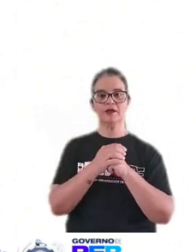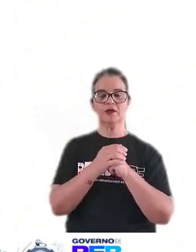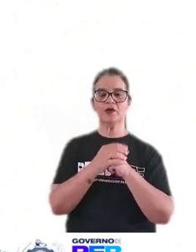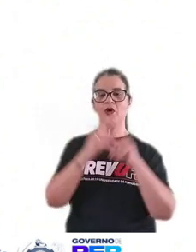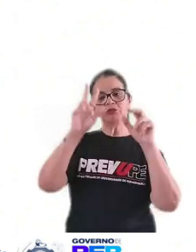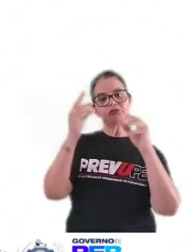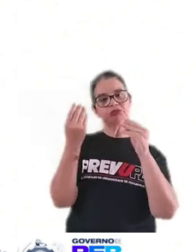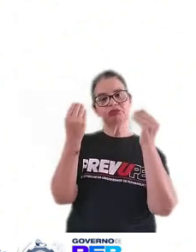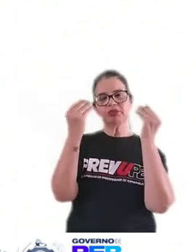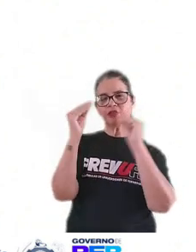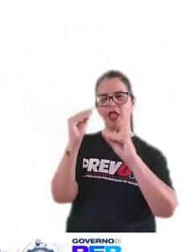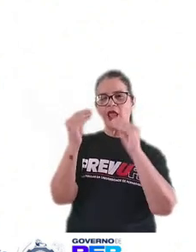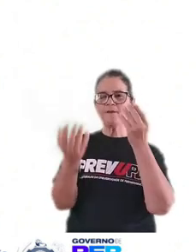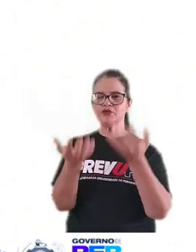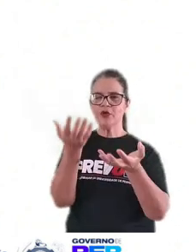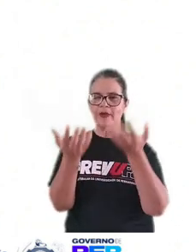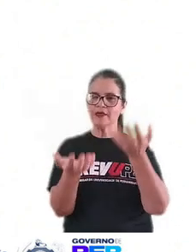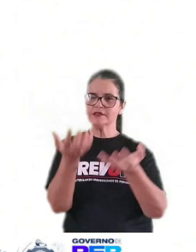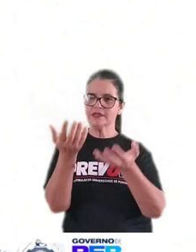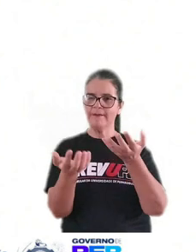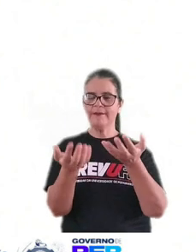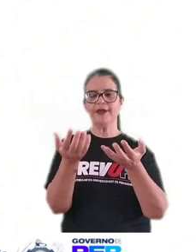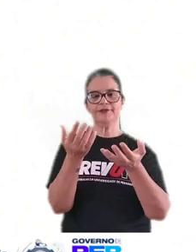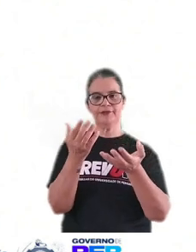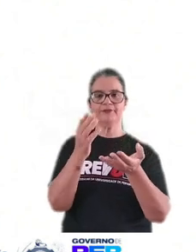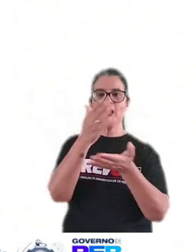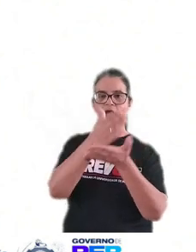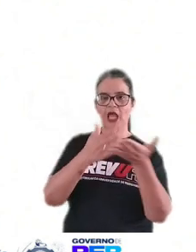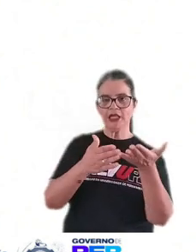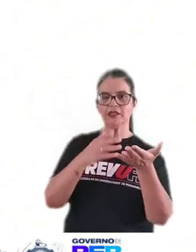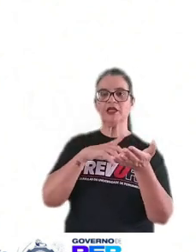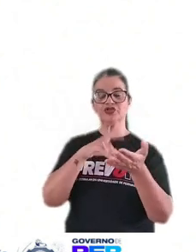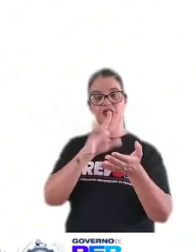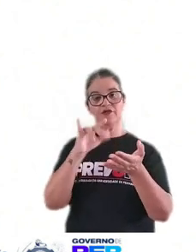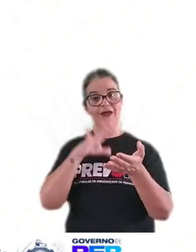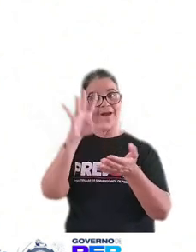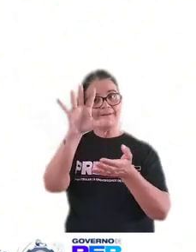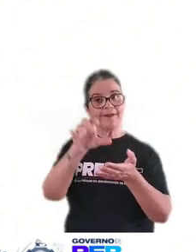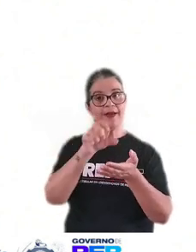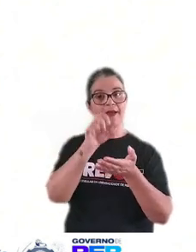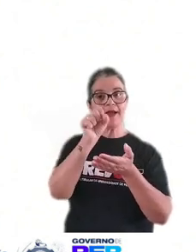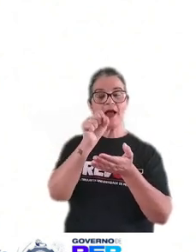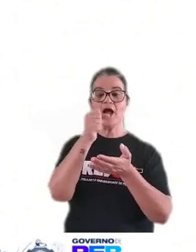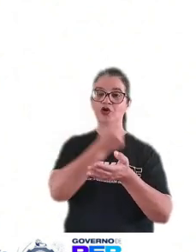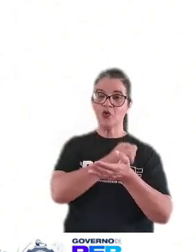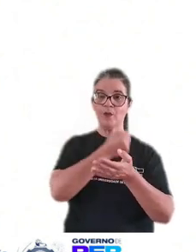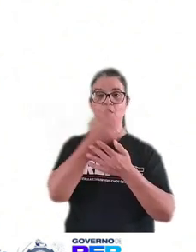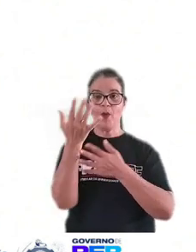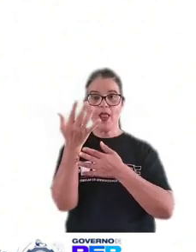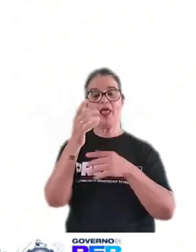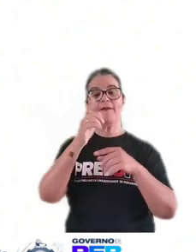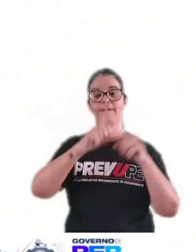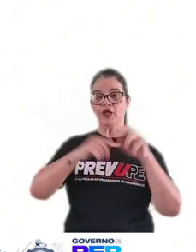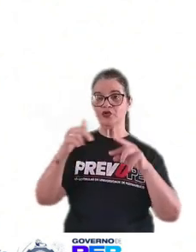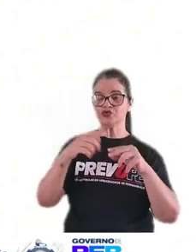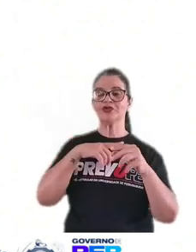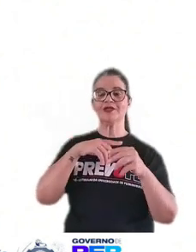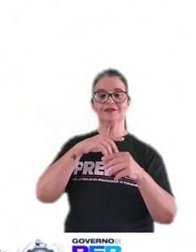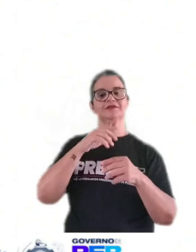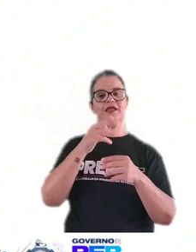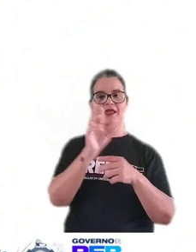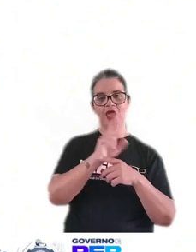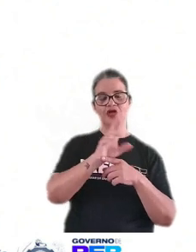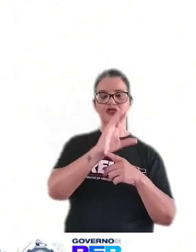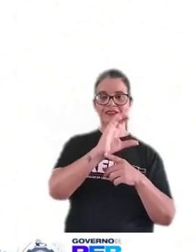colocando termos de balanceamento entre elas então nós vamos pegar o número de elementos